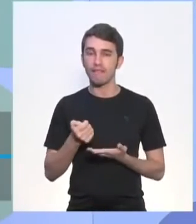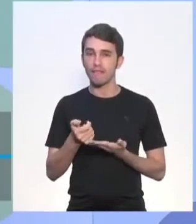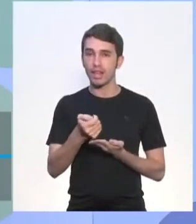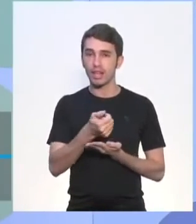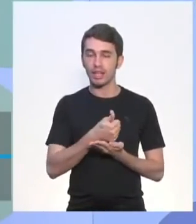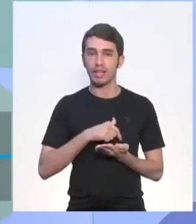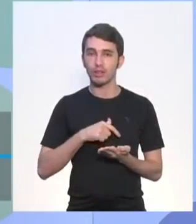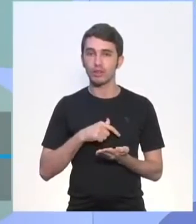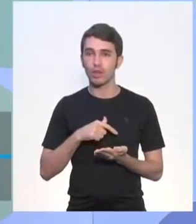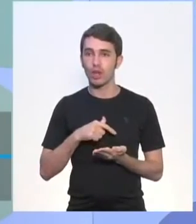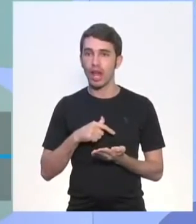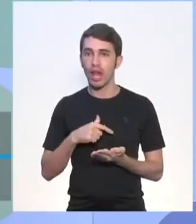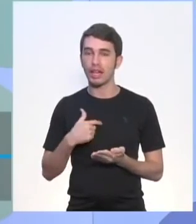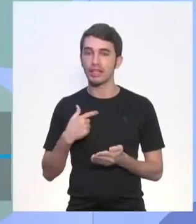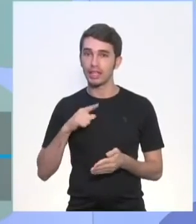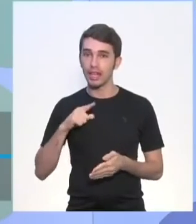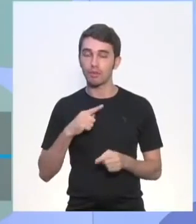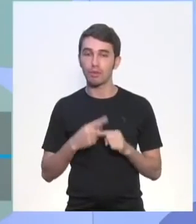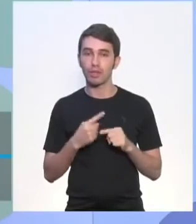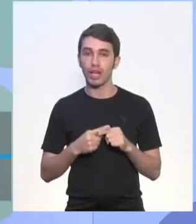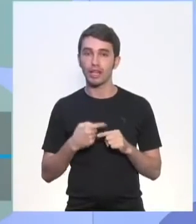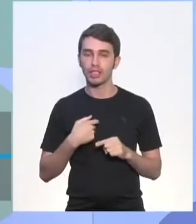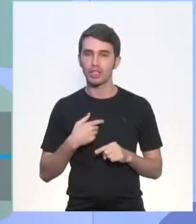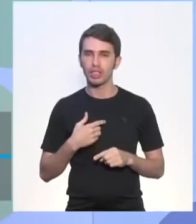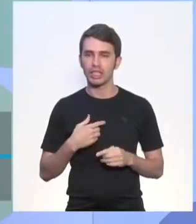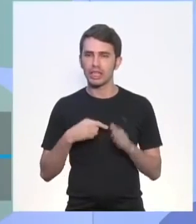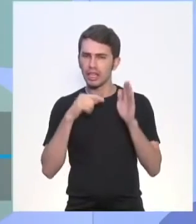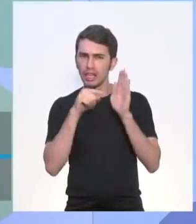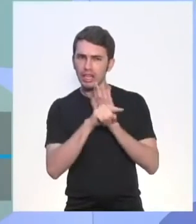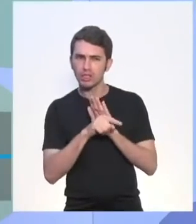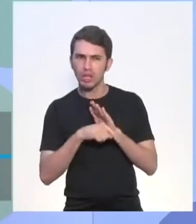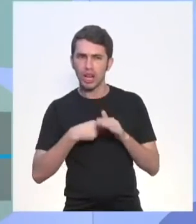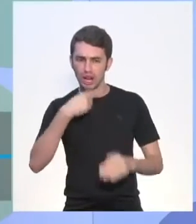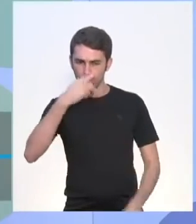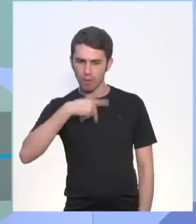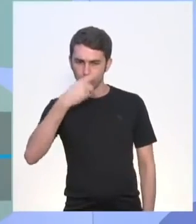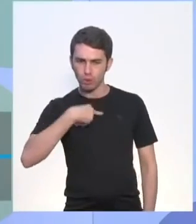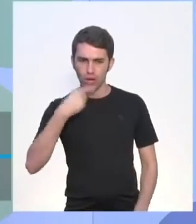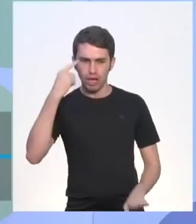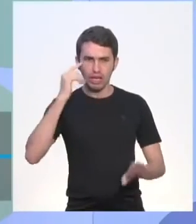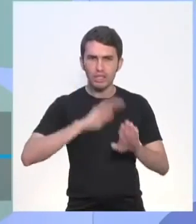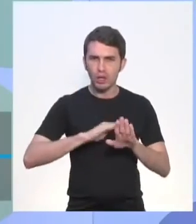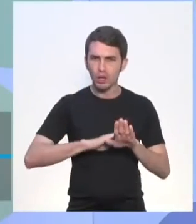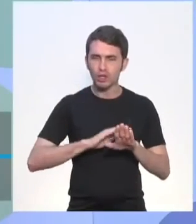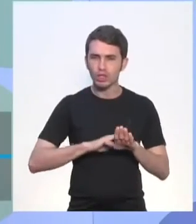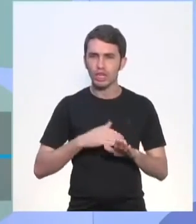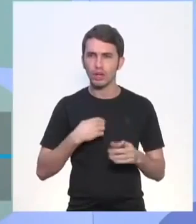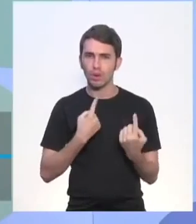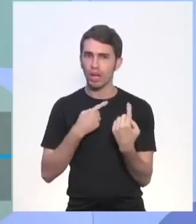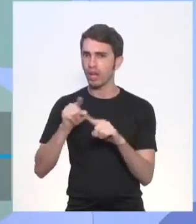não tem coragem de questionar a nossa própria crença, a nossa própria ideologia. A gente não quer ir